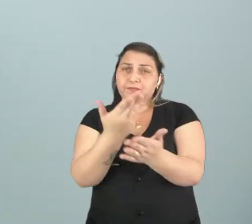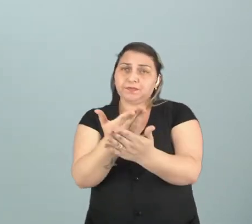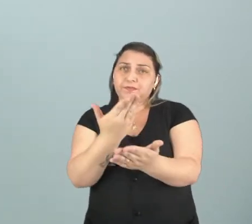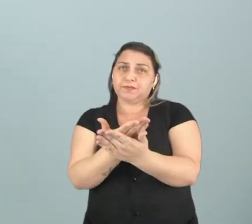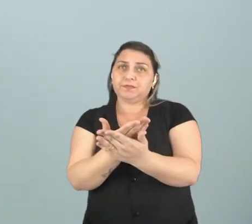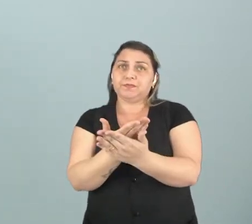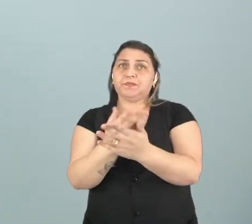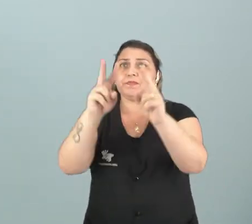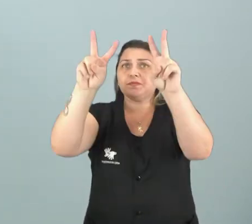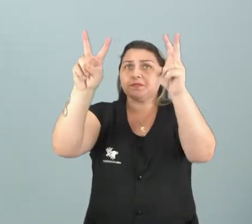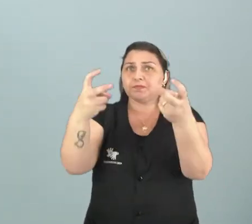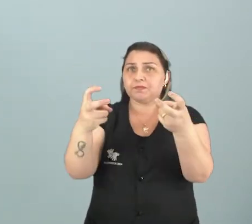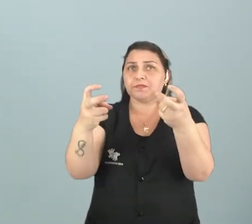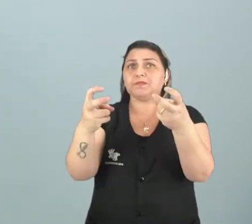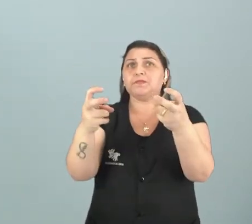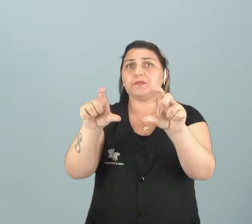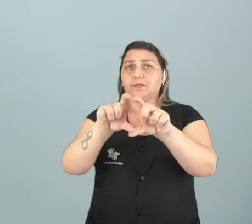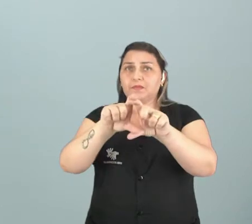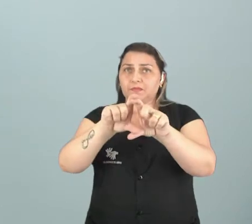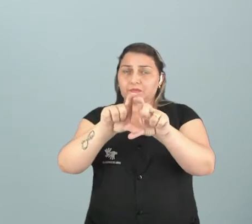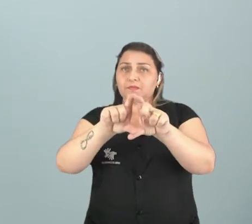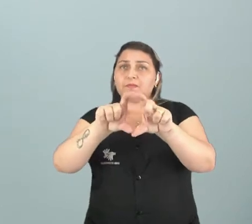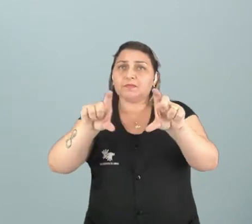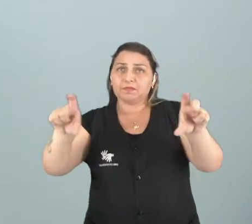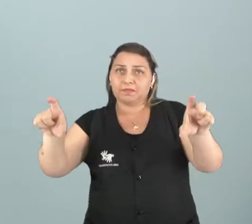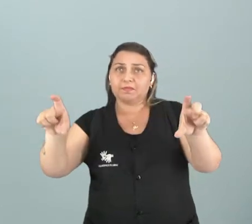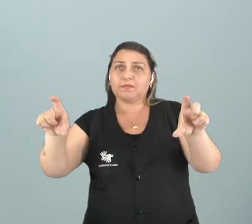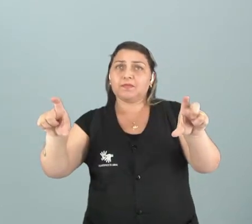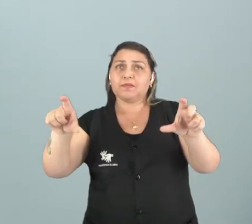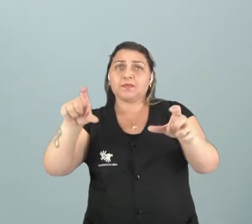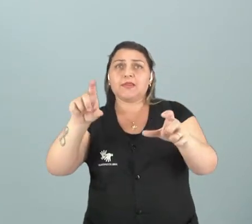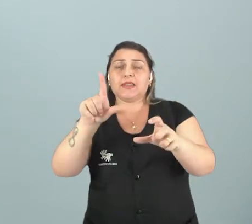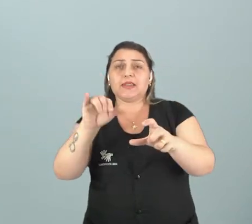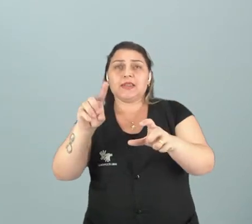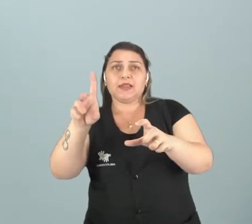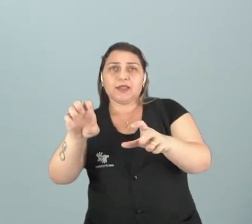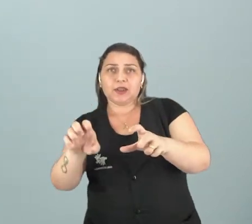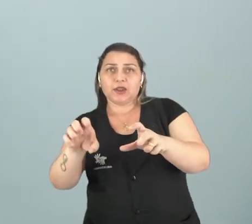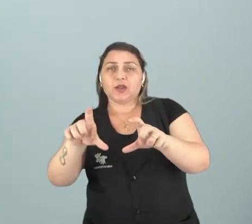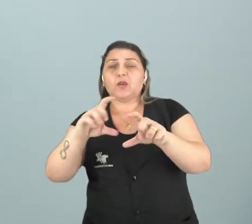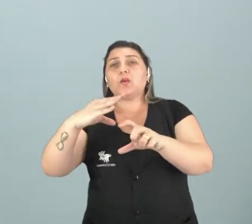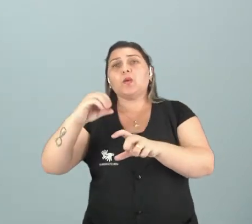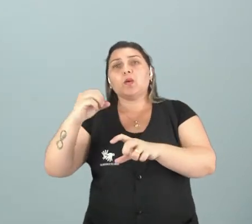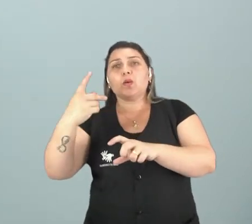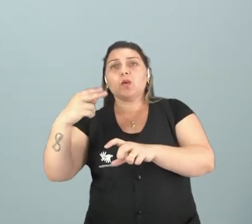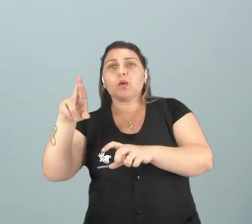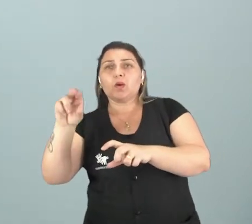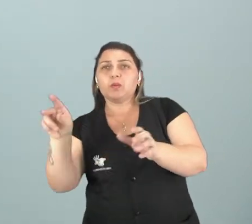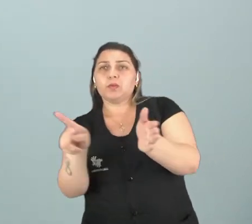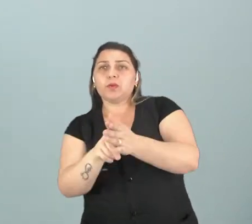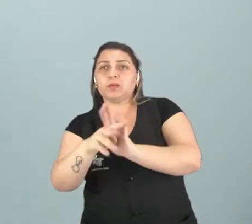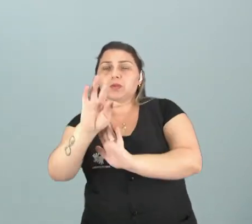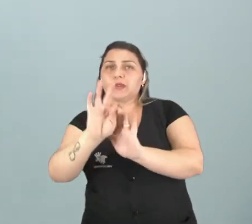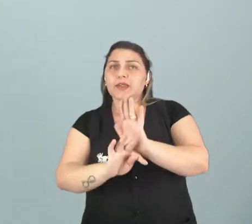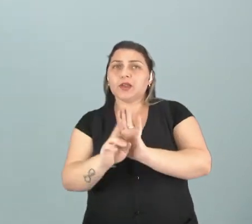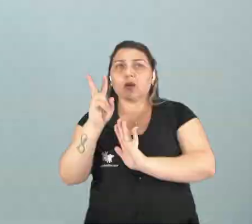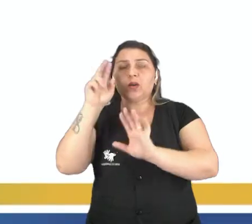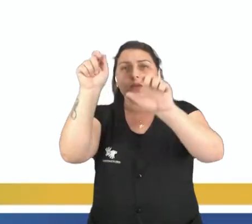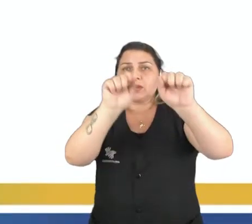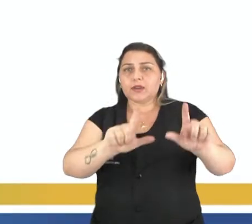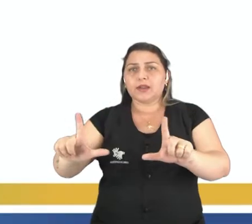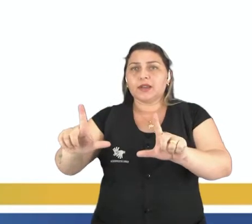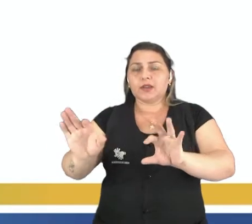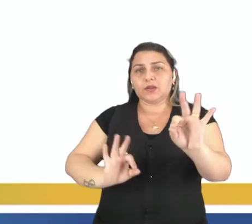estudaram: título, linha fina, lead, corpo do texto. Olha só no slide a